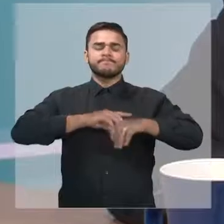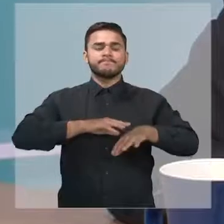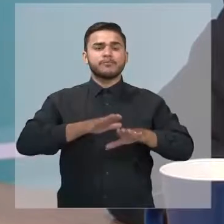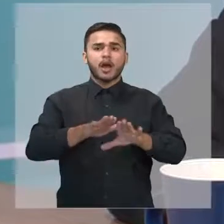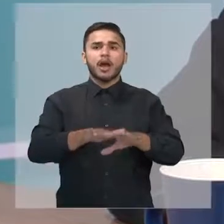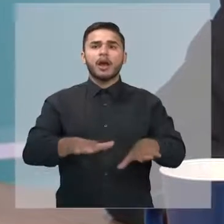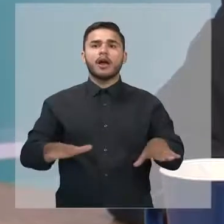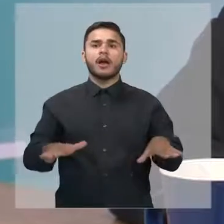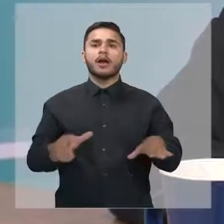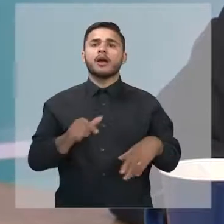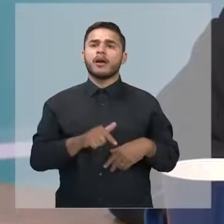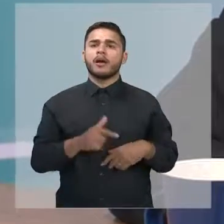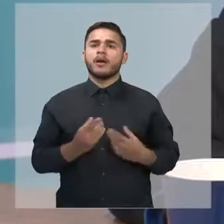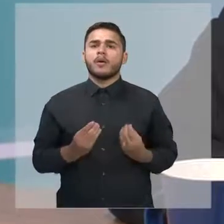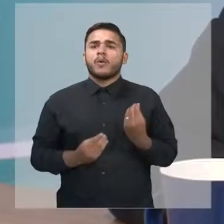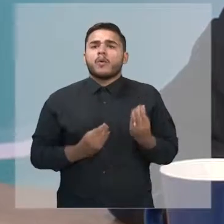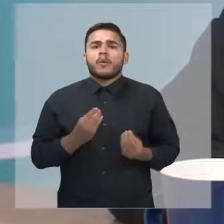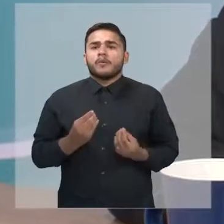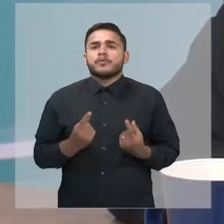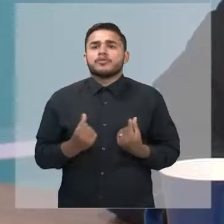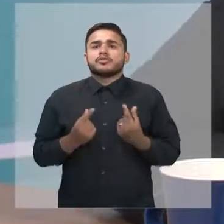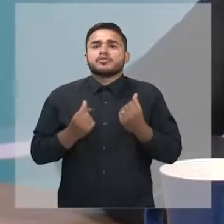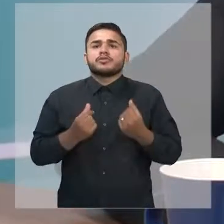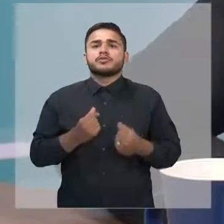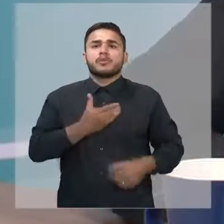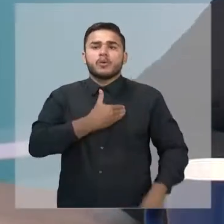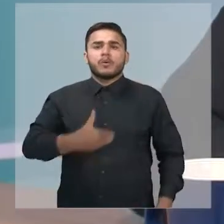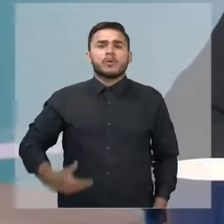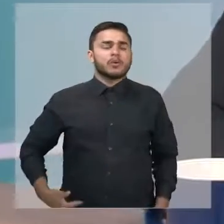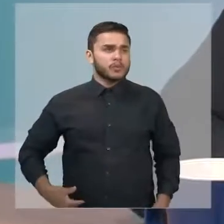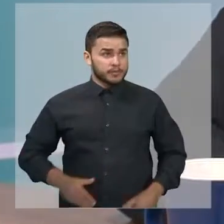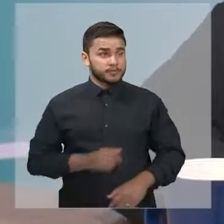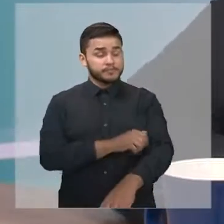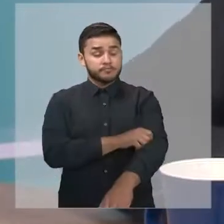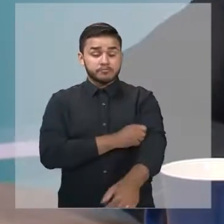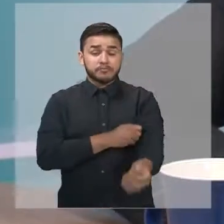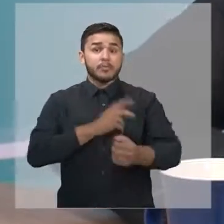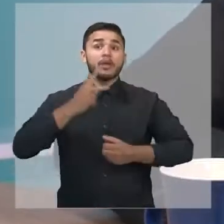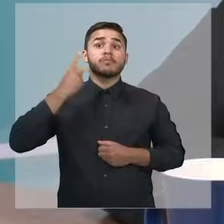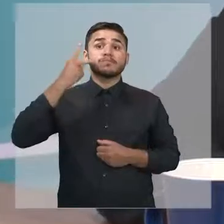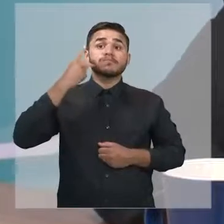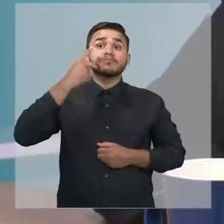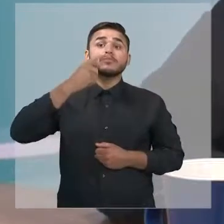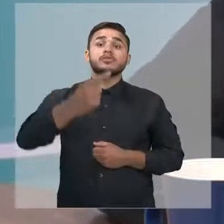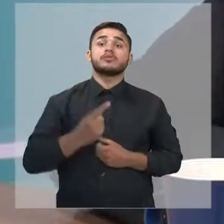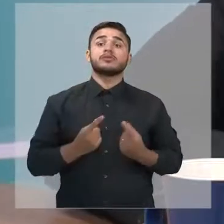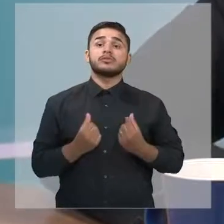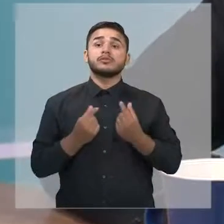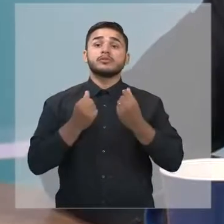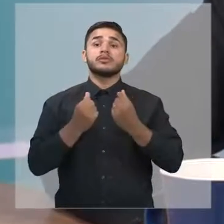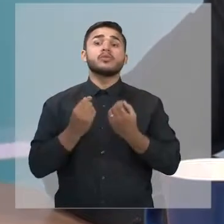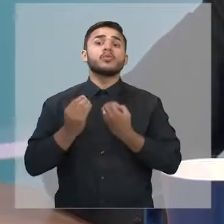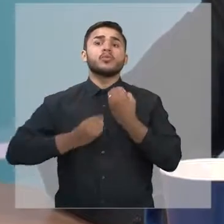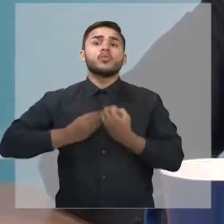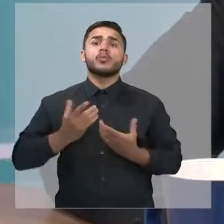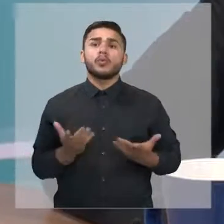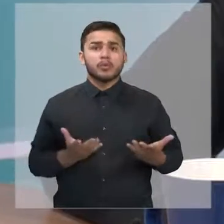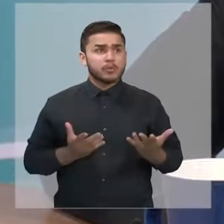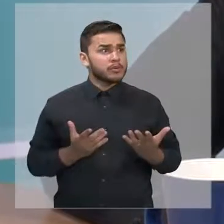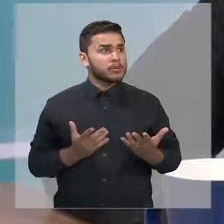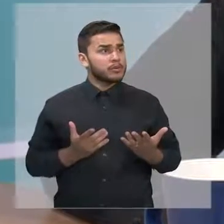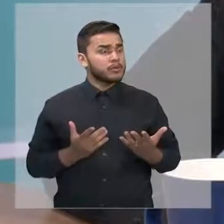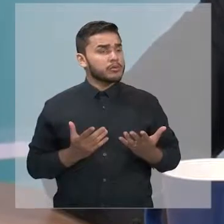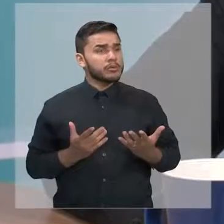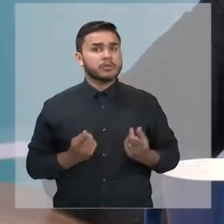público cai do céu, ou nasce em árvore, e o Estado tem que bancar aí o salário de acordo com a conveniência dele e não